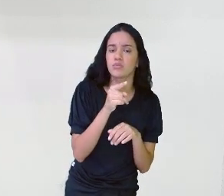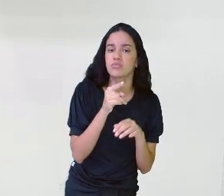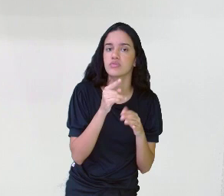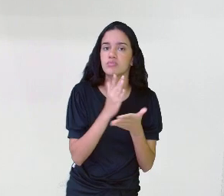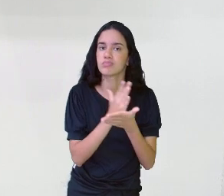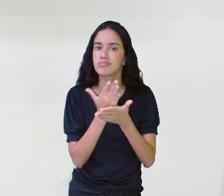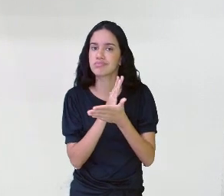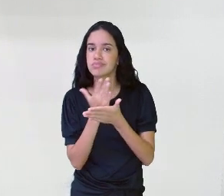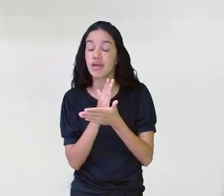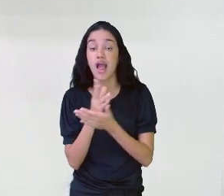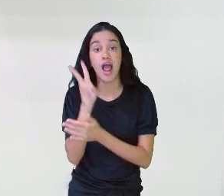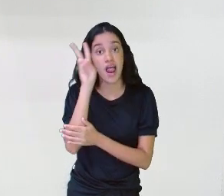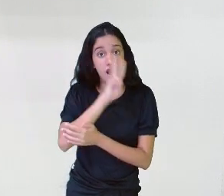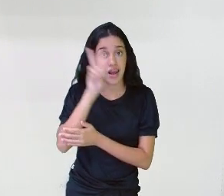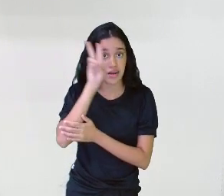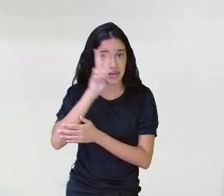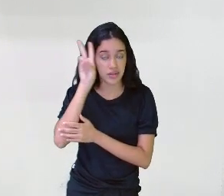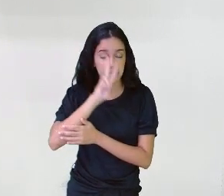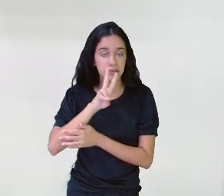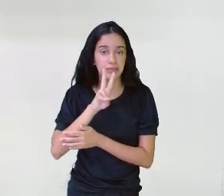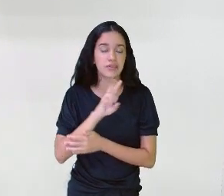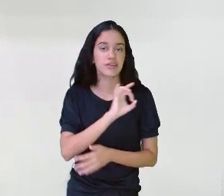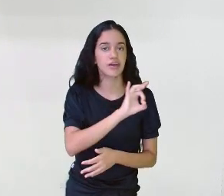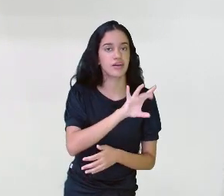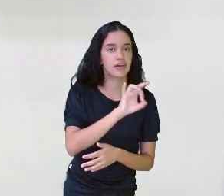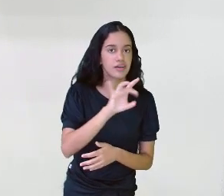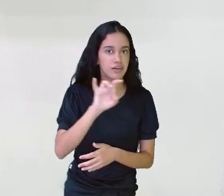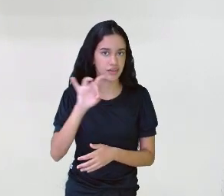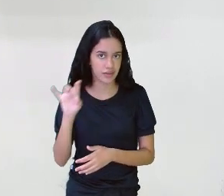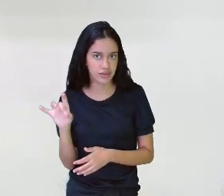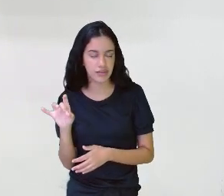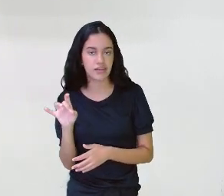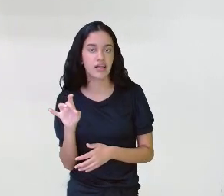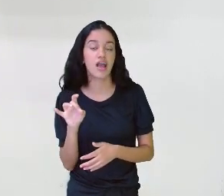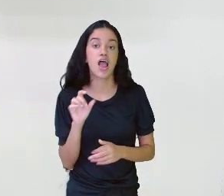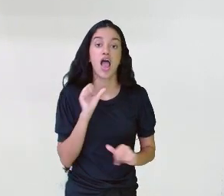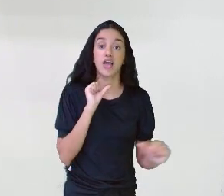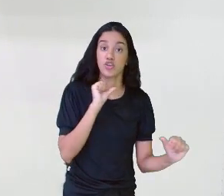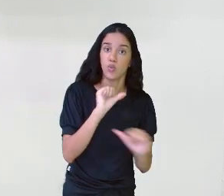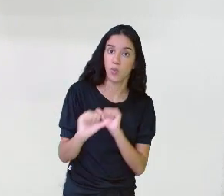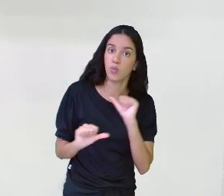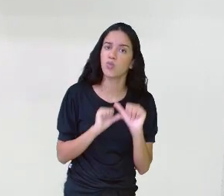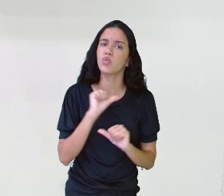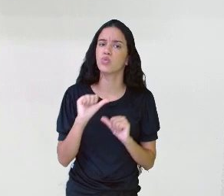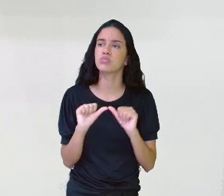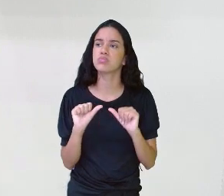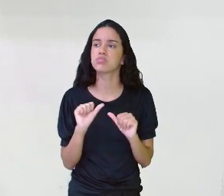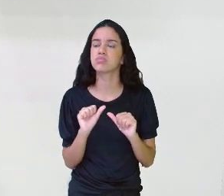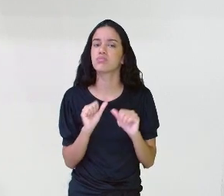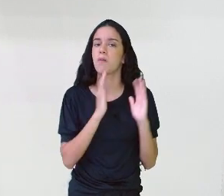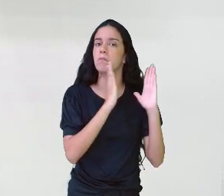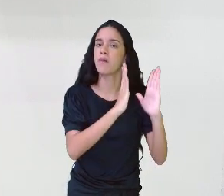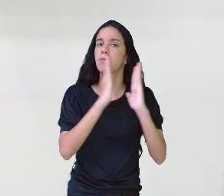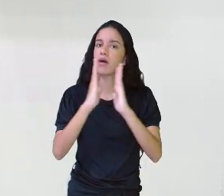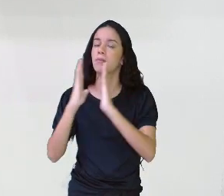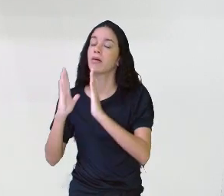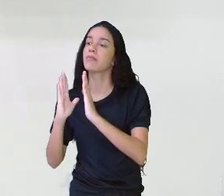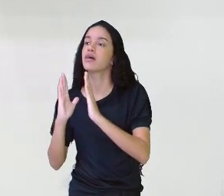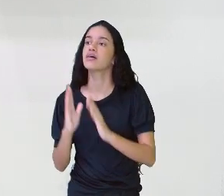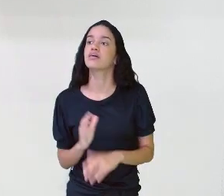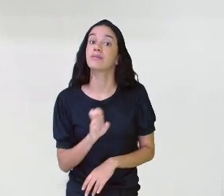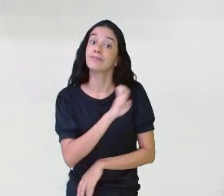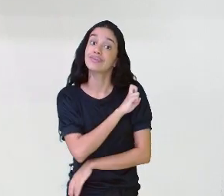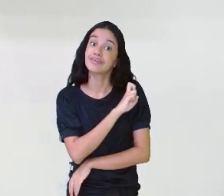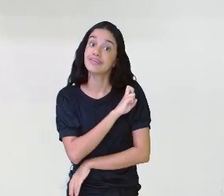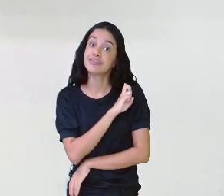classes? Lembrando que as 3 ordens eu mudo de classe. Como é aí? Presta atenção, quinto ano,